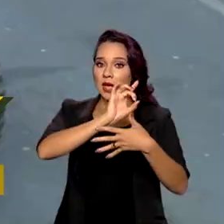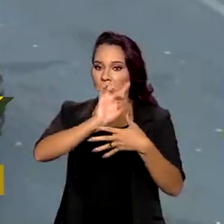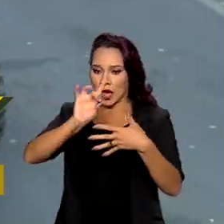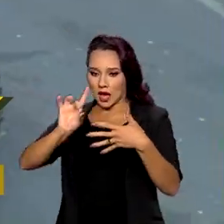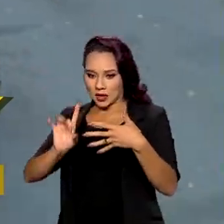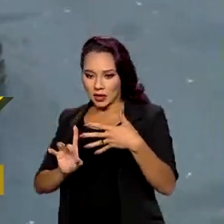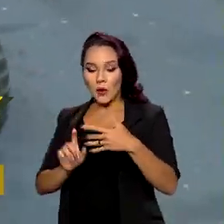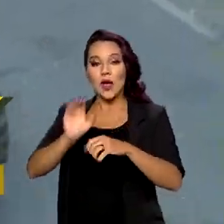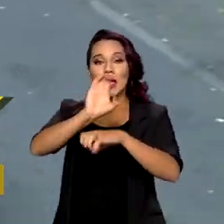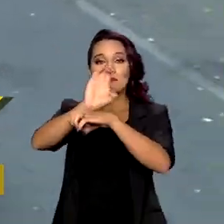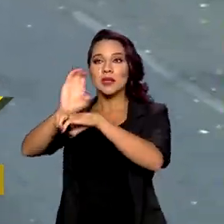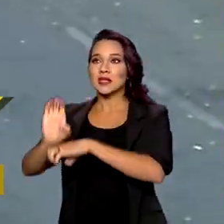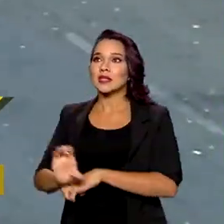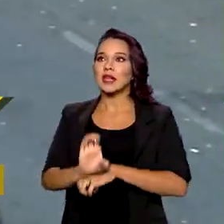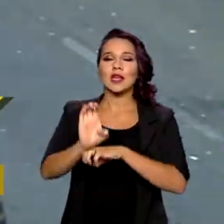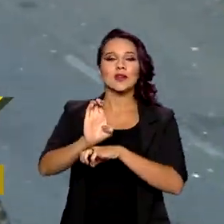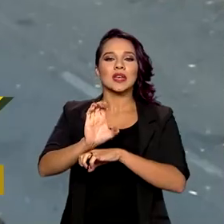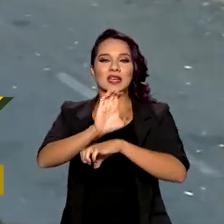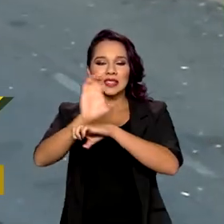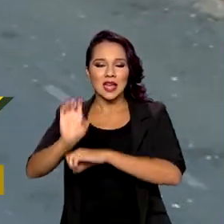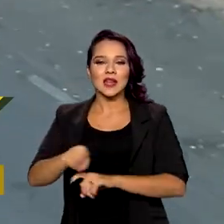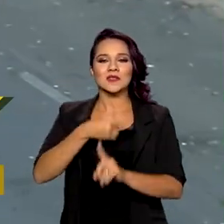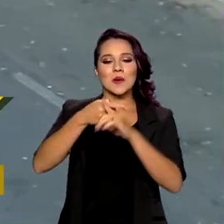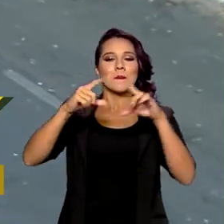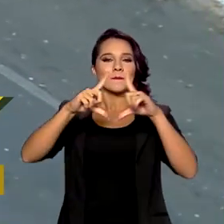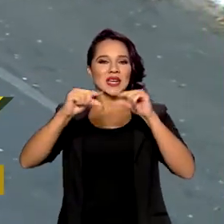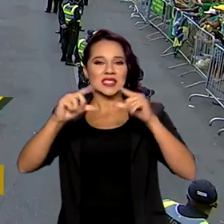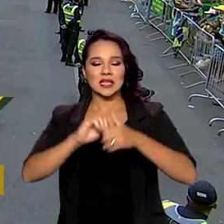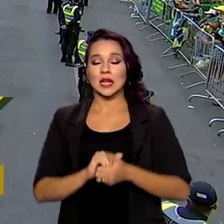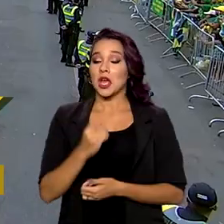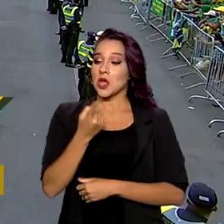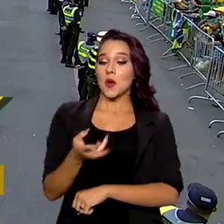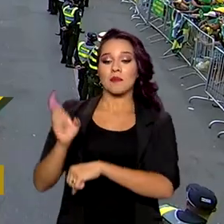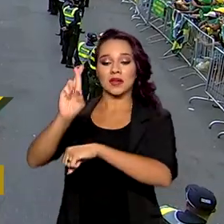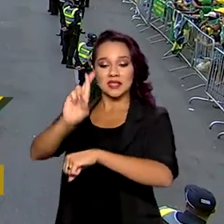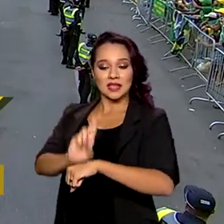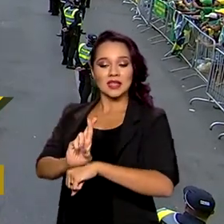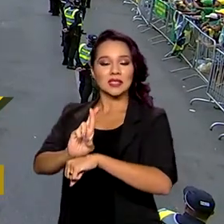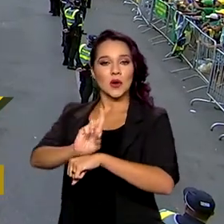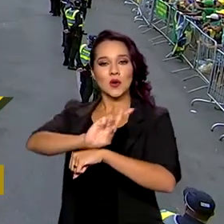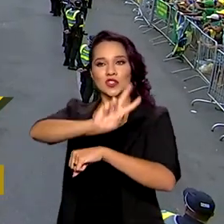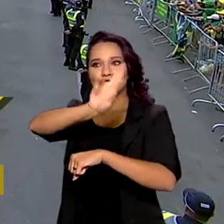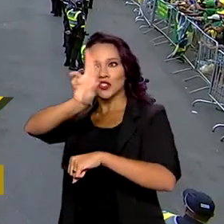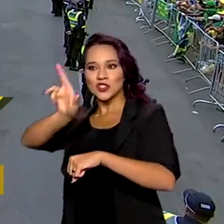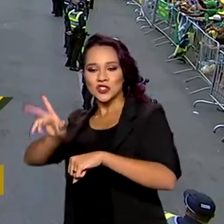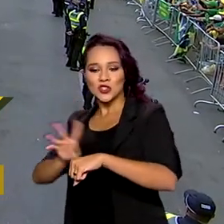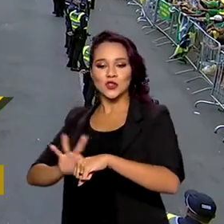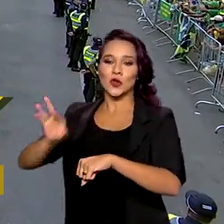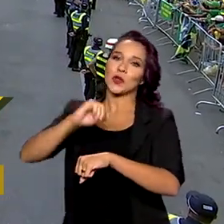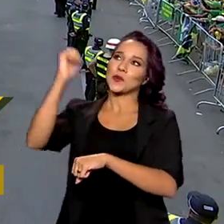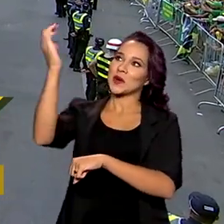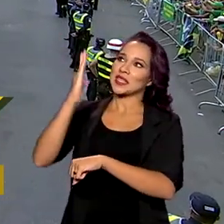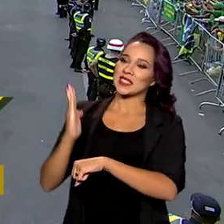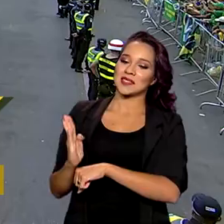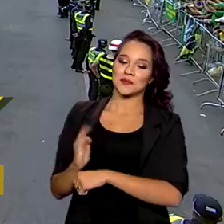representando os estados, Distrito Federal e uma representação de seus integrantes.